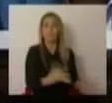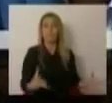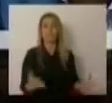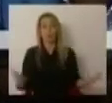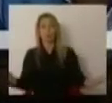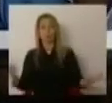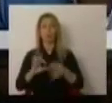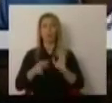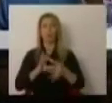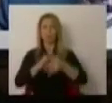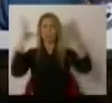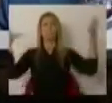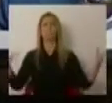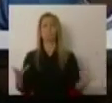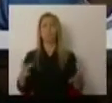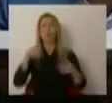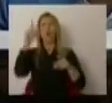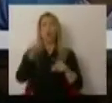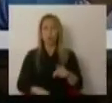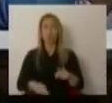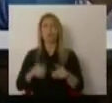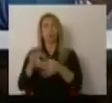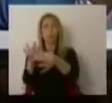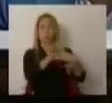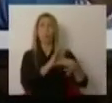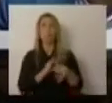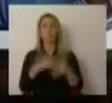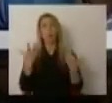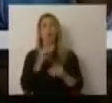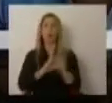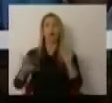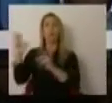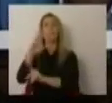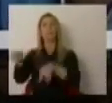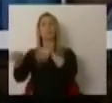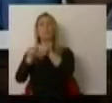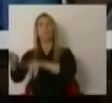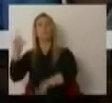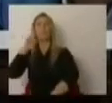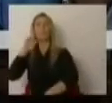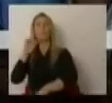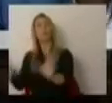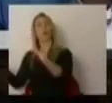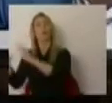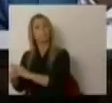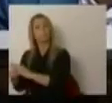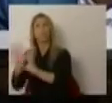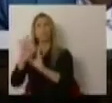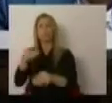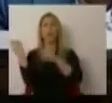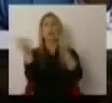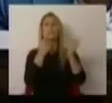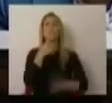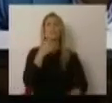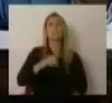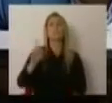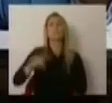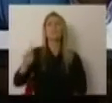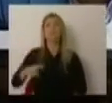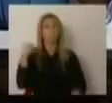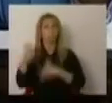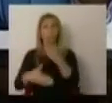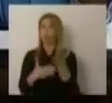na coesão para aumentar políticas securitárias neste momento? Sei que já tivemos este debate várias vezes e vamos com certeza continuar a ter